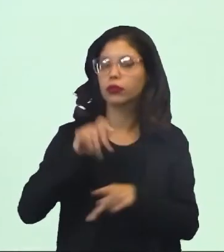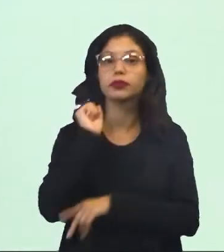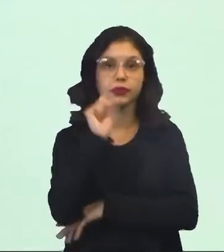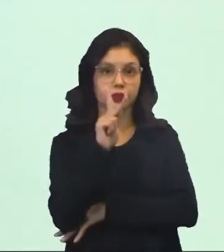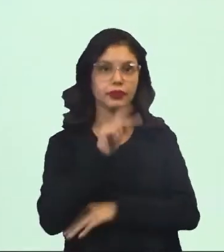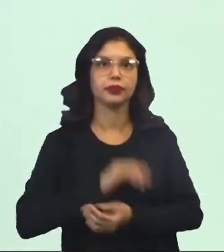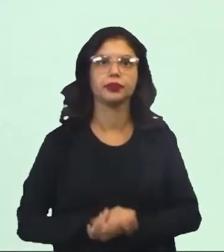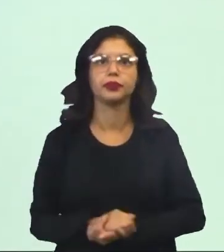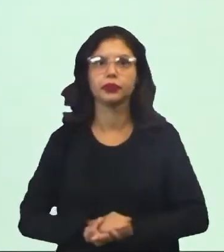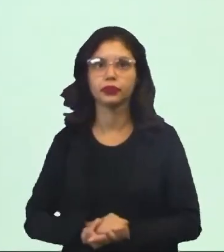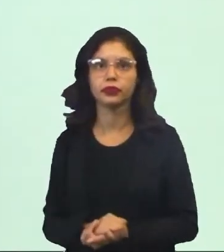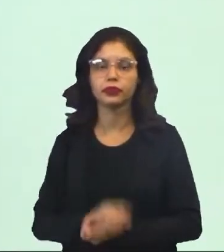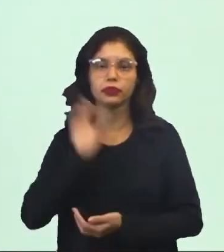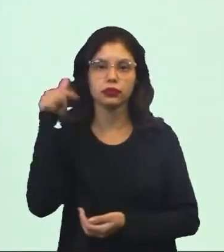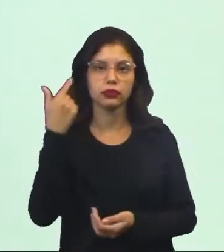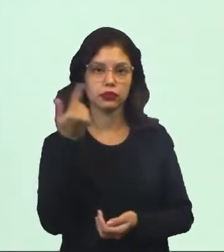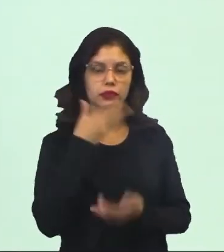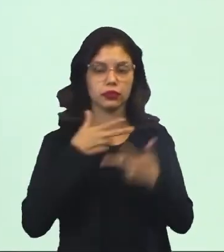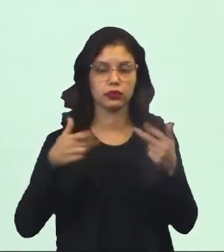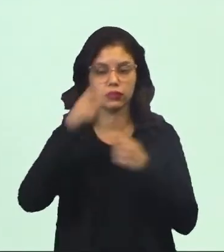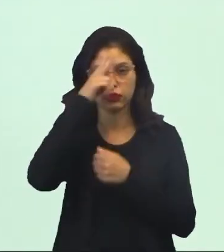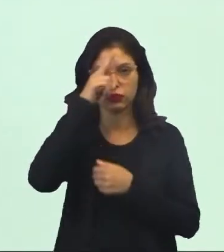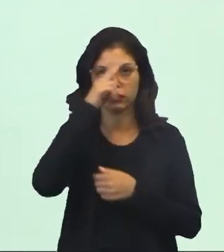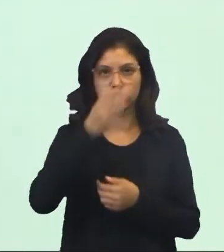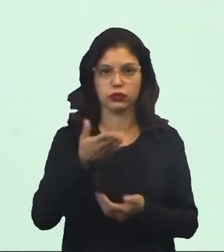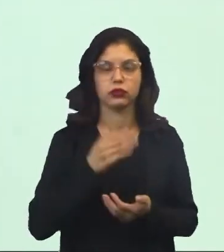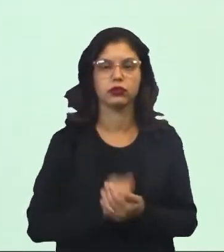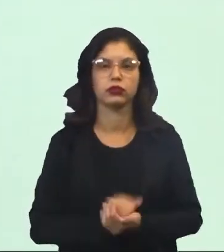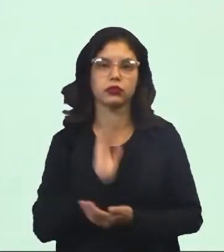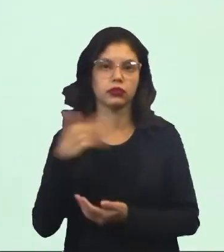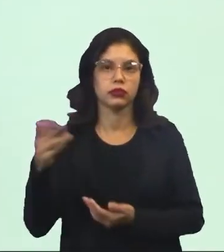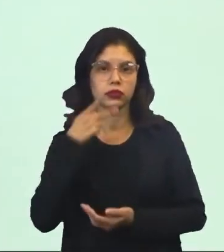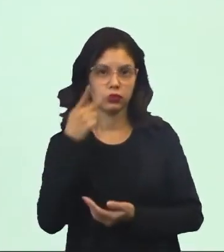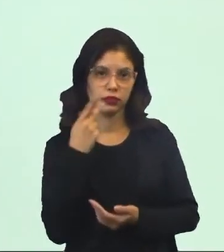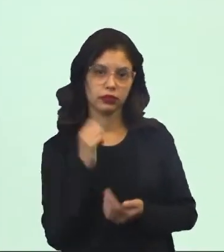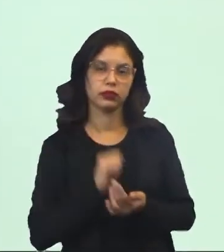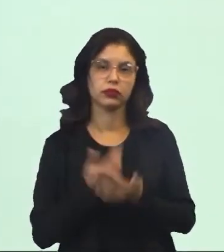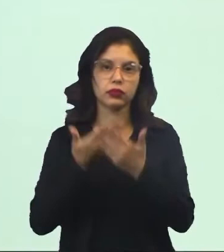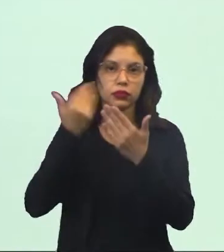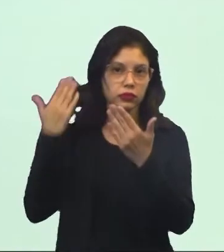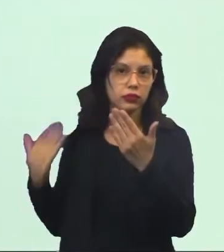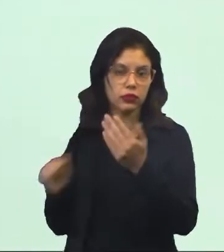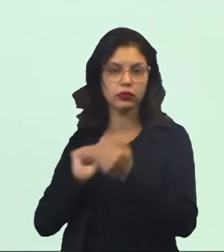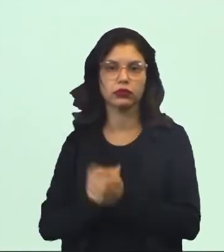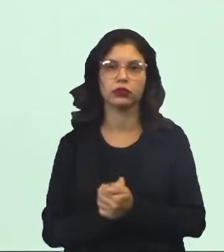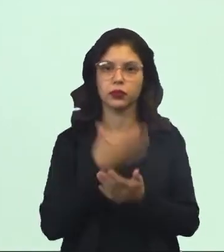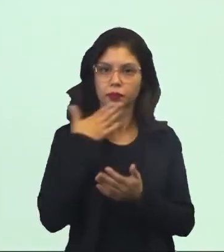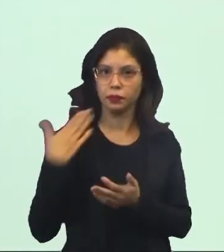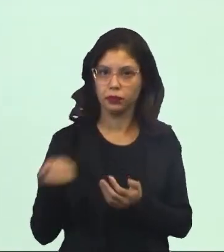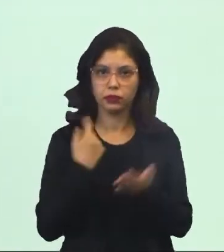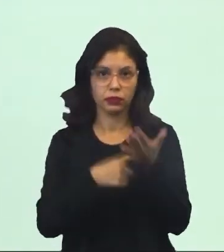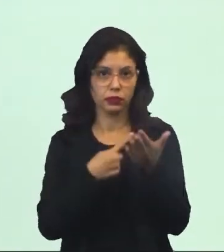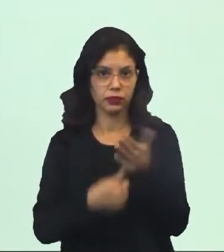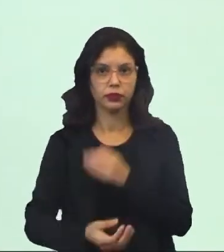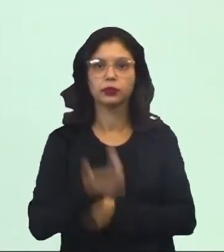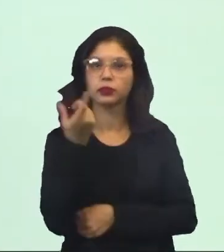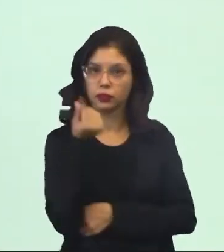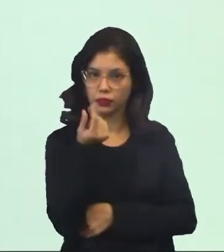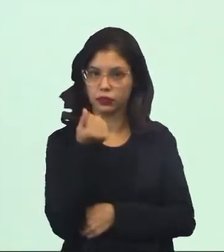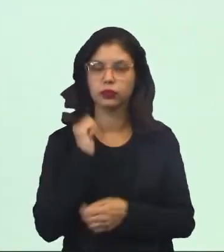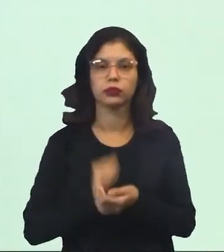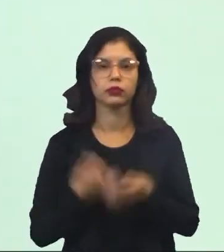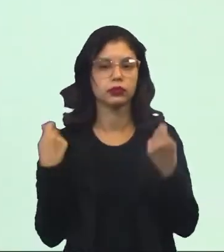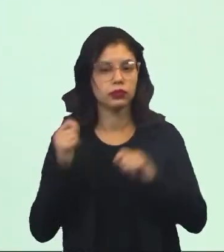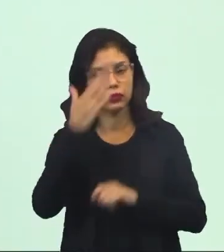certo? Muito bem. Outra coisa que eu quero lembrar com vocês, quando eu falei ali anteriormente sobre melhores condições financeiras,